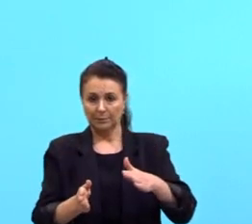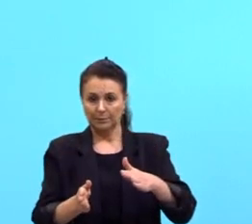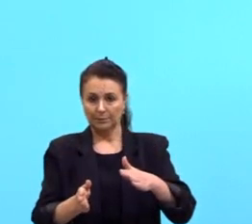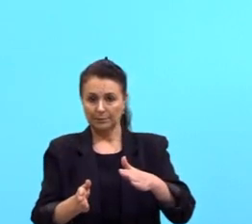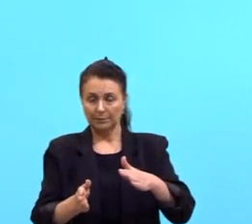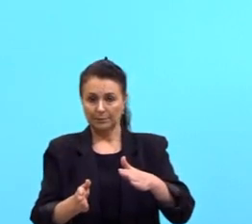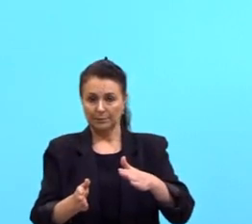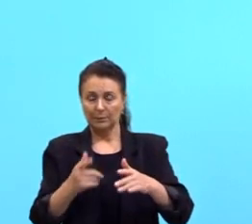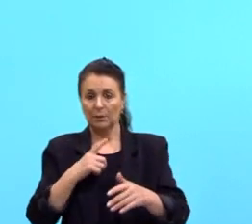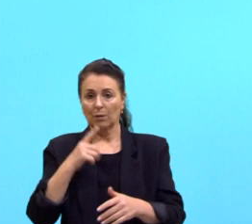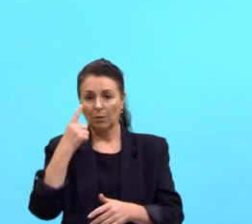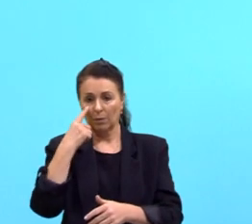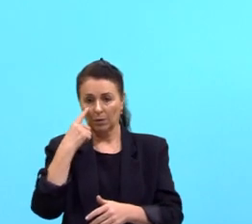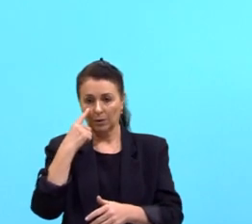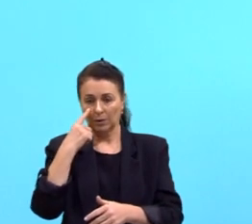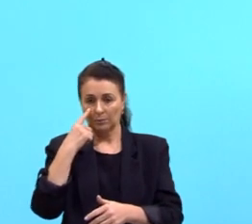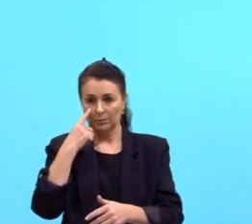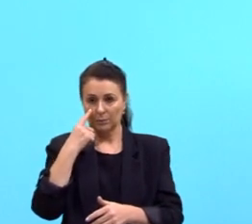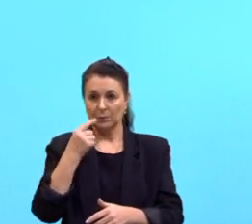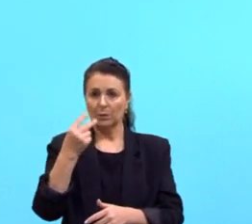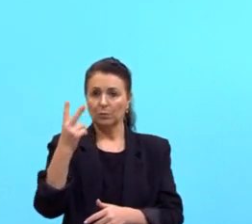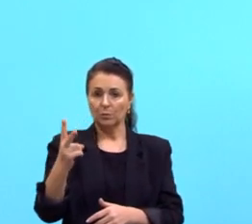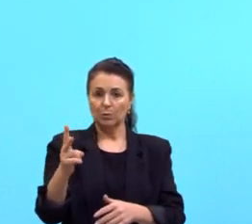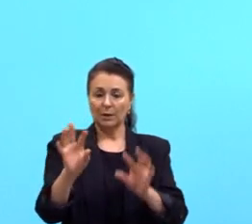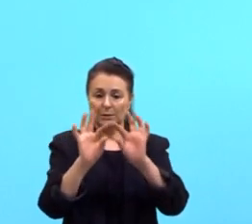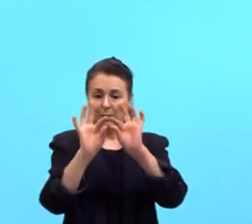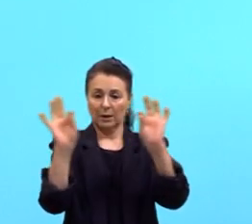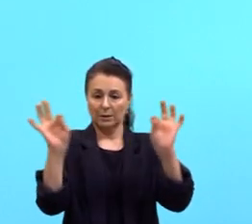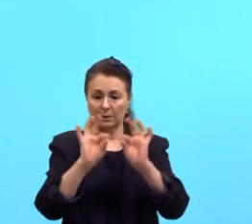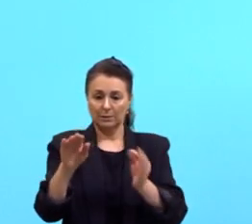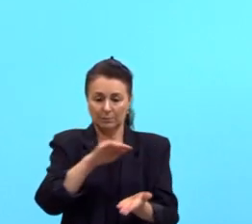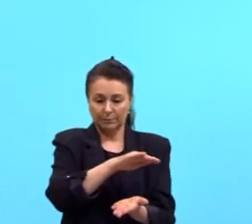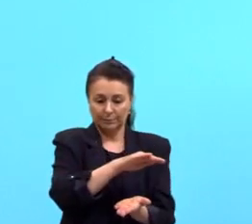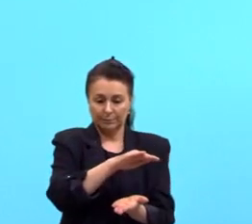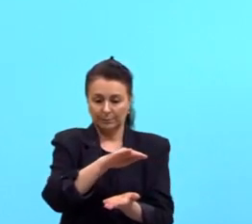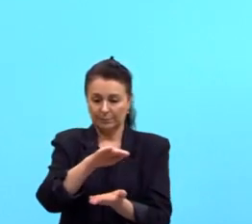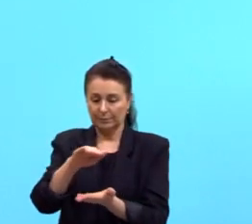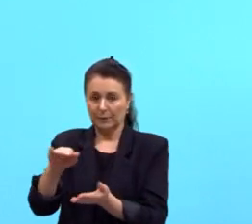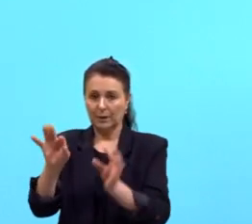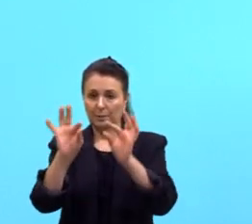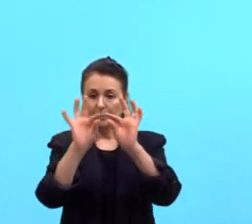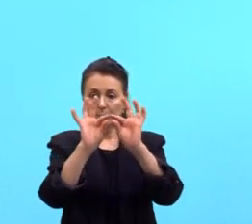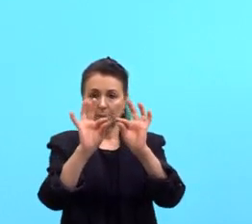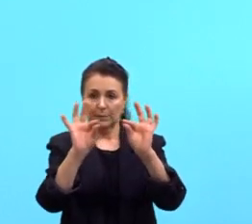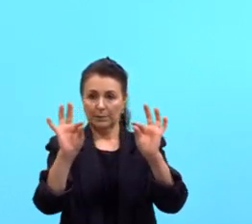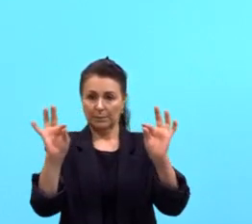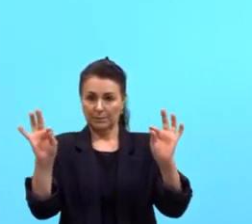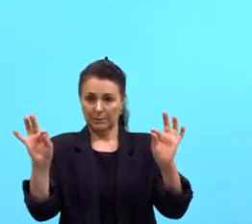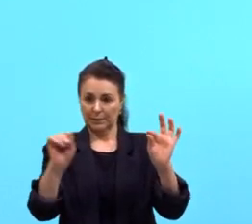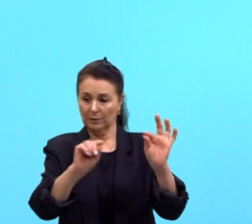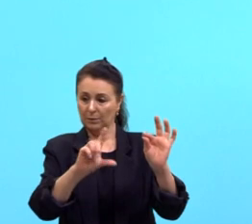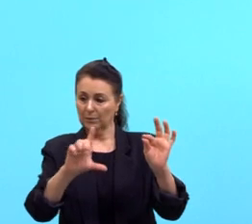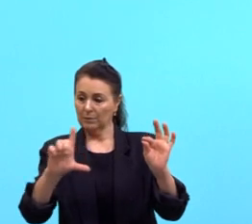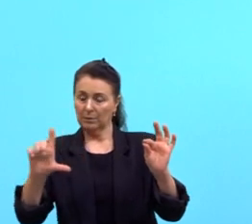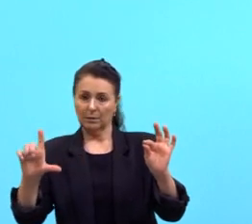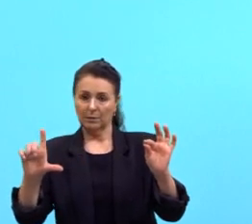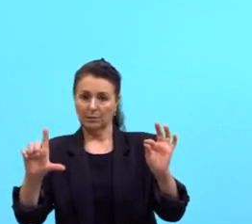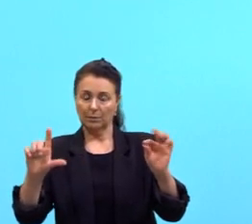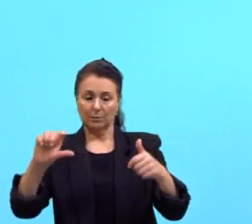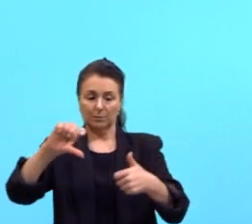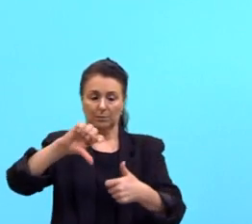aqui no Nossa figura eu tracei duas retas suporte a primeira que passa sobre um dos lados do quadrado e